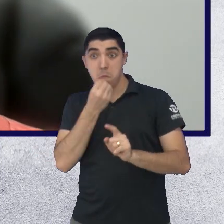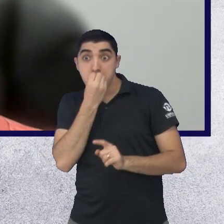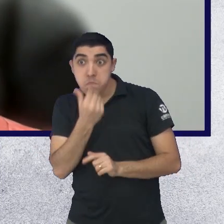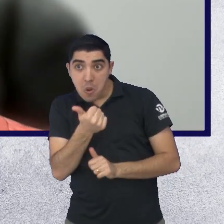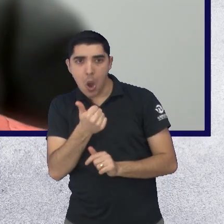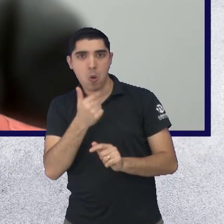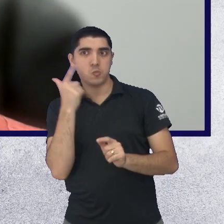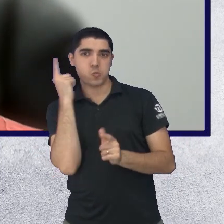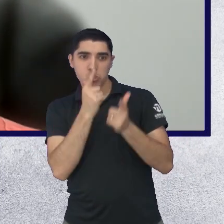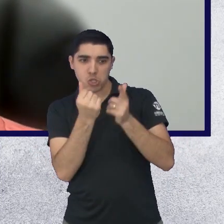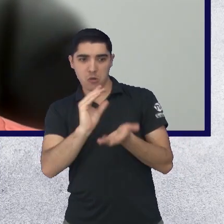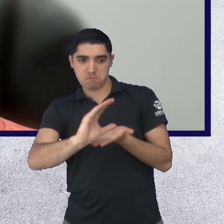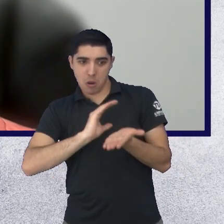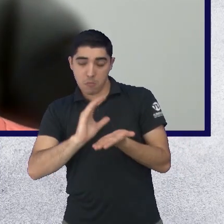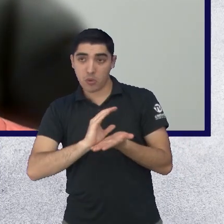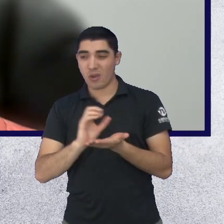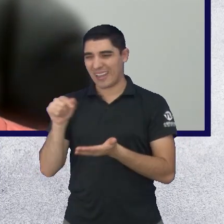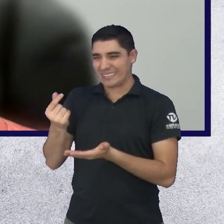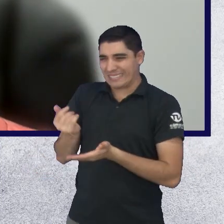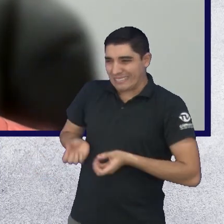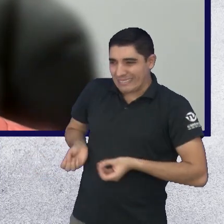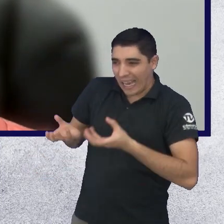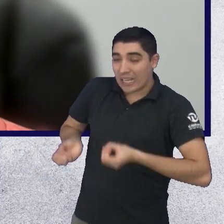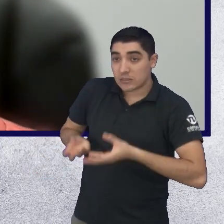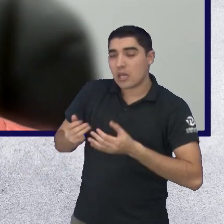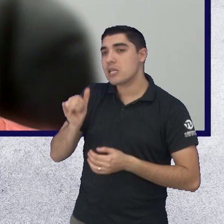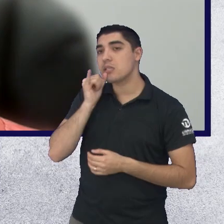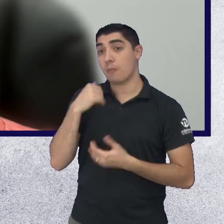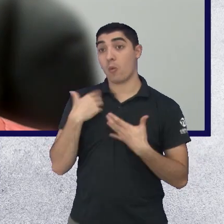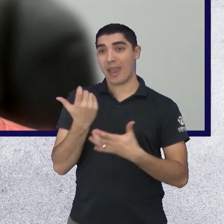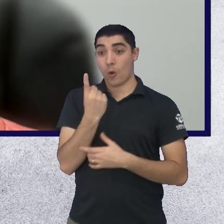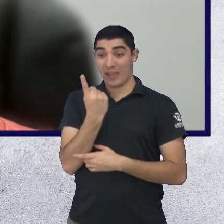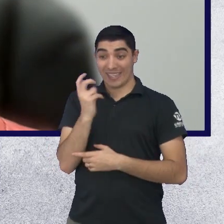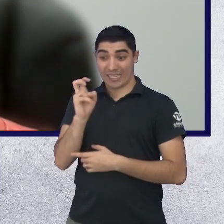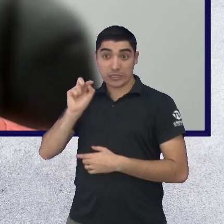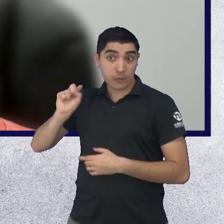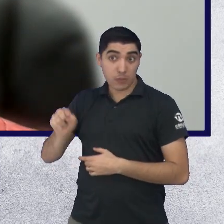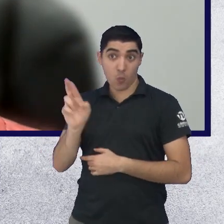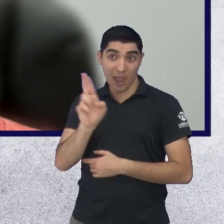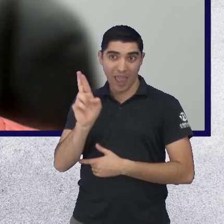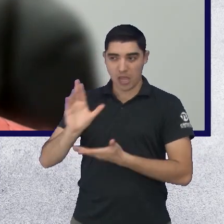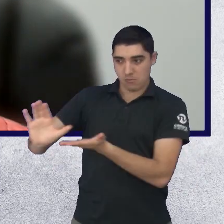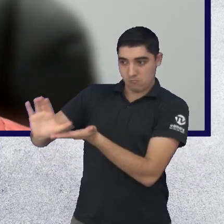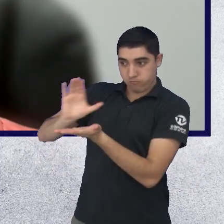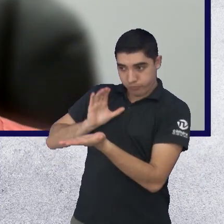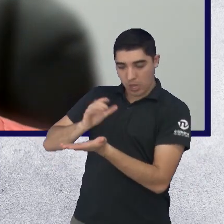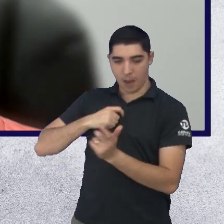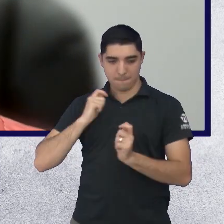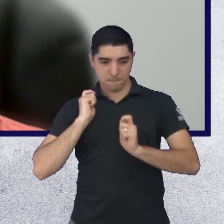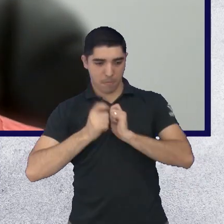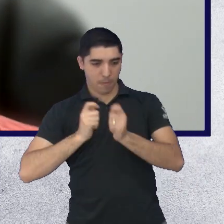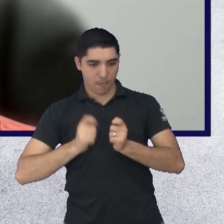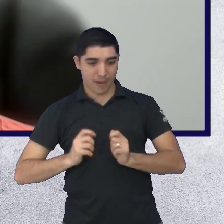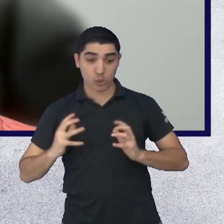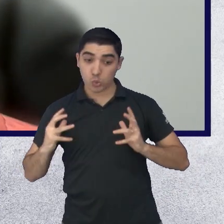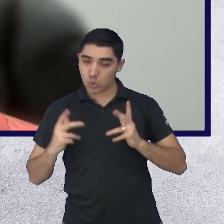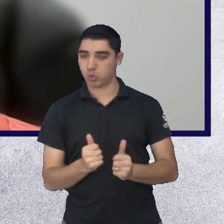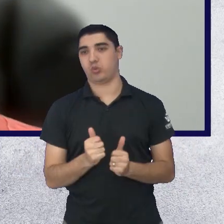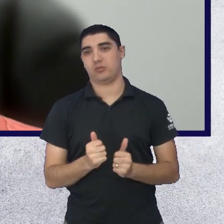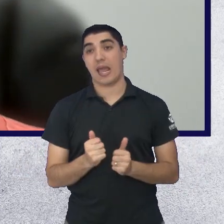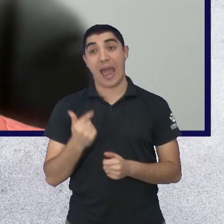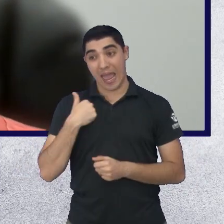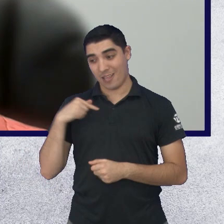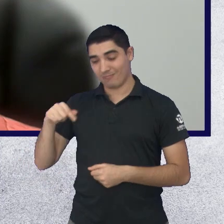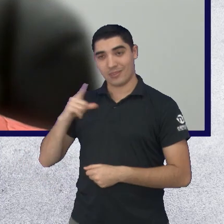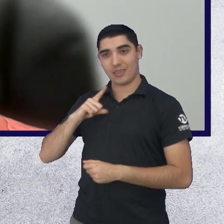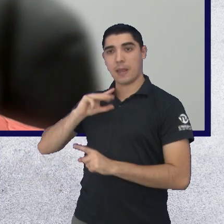por exemplo, faturar R$15 mil para pagar todos os meus custos. Então, R$15 mil é o meu ponto de equilíbrio. Eu